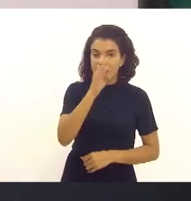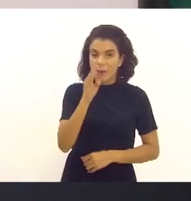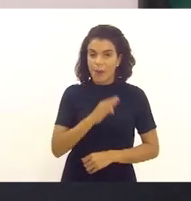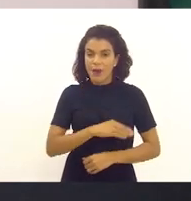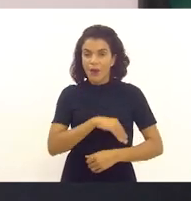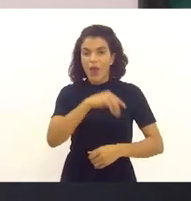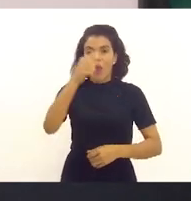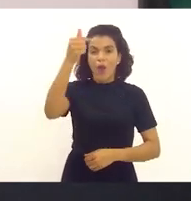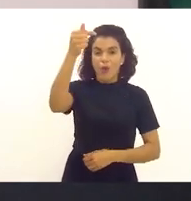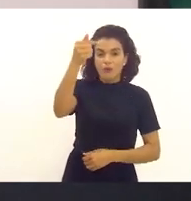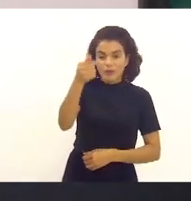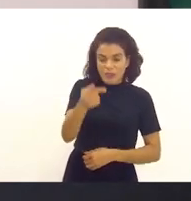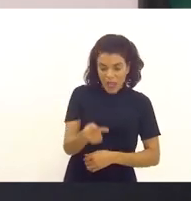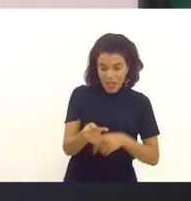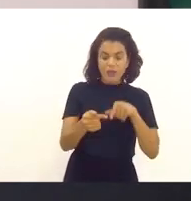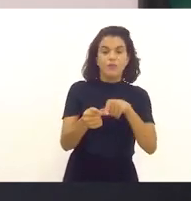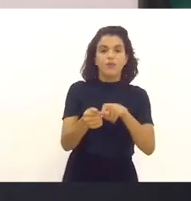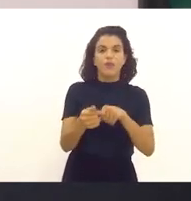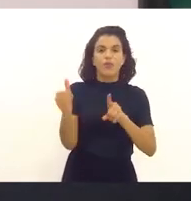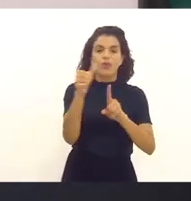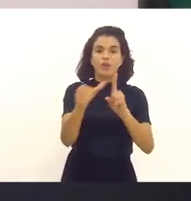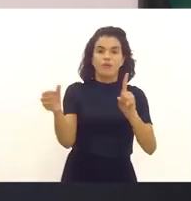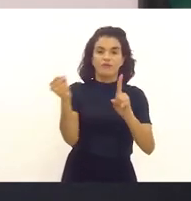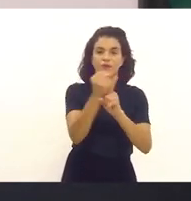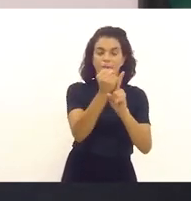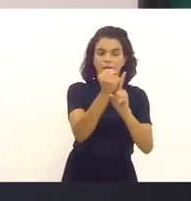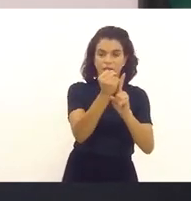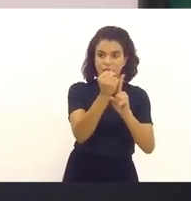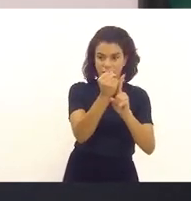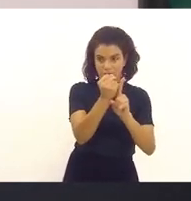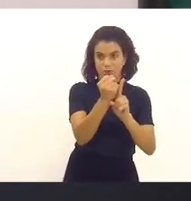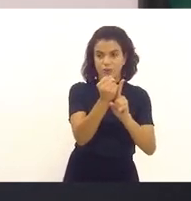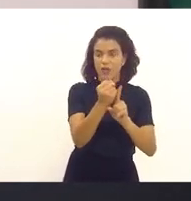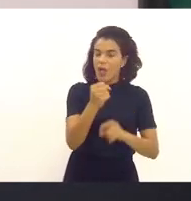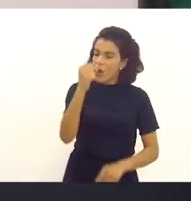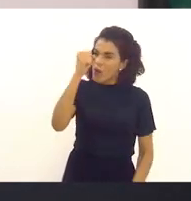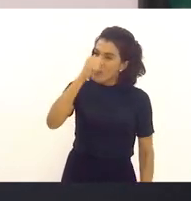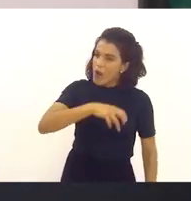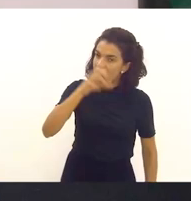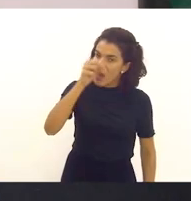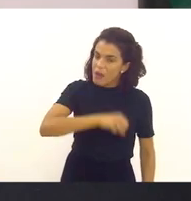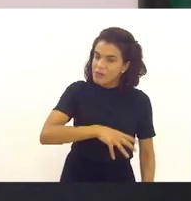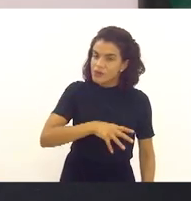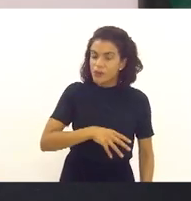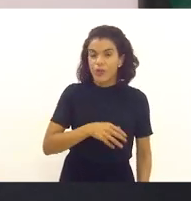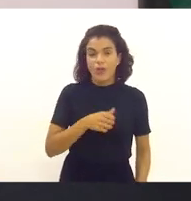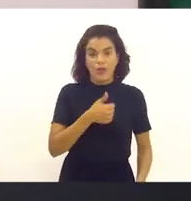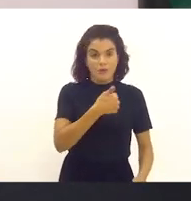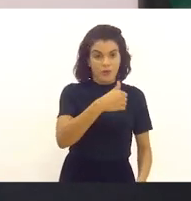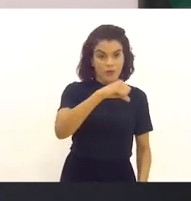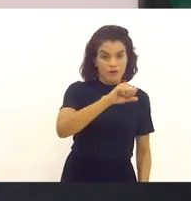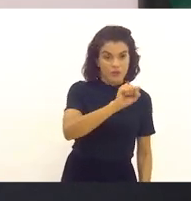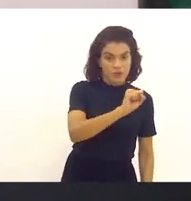sétimo classificado em feminicídio é um absurdo isso ainda entre 1980 e 2010